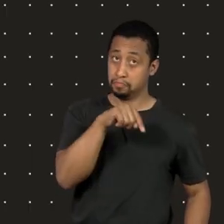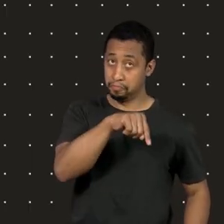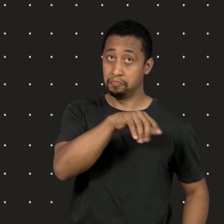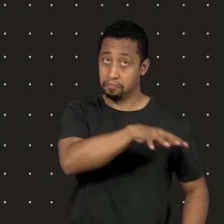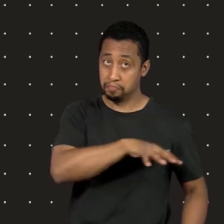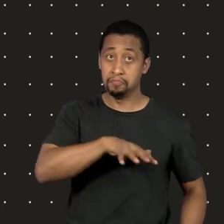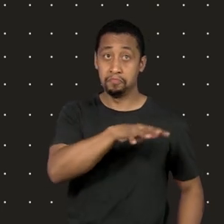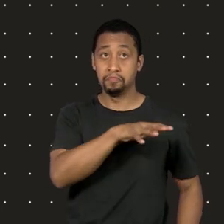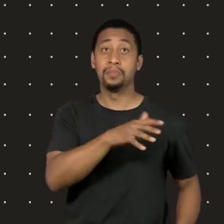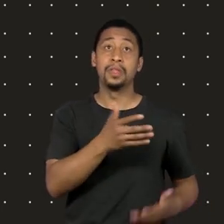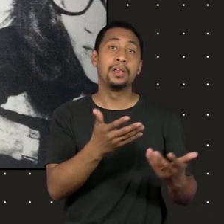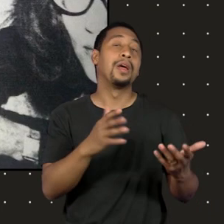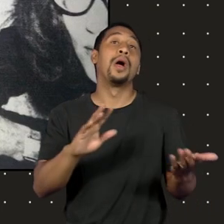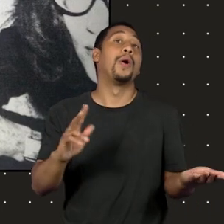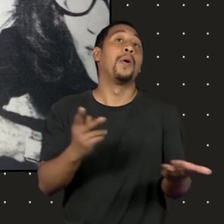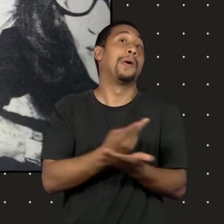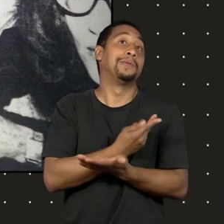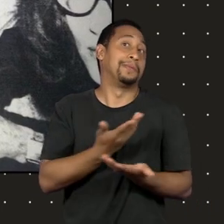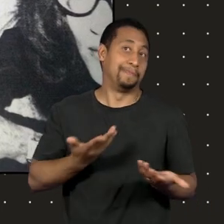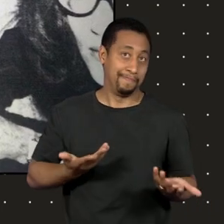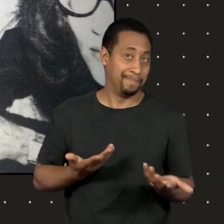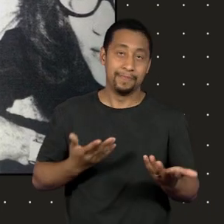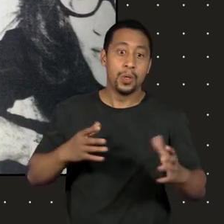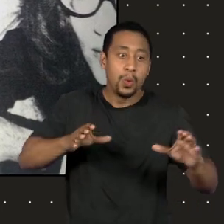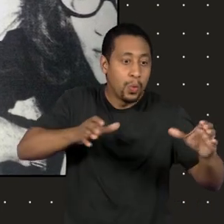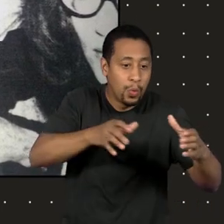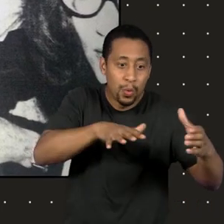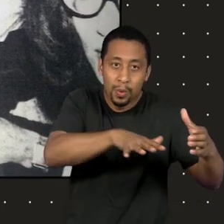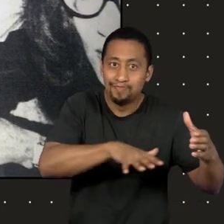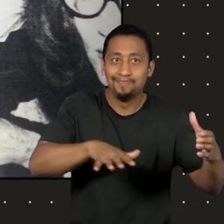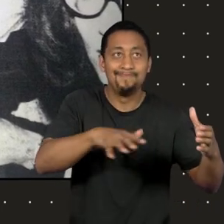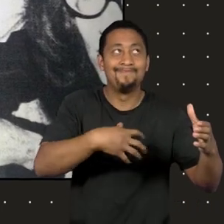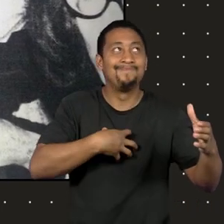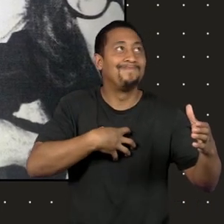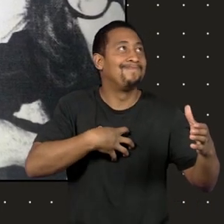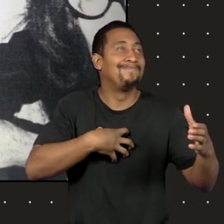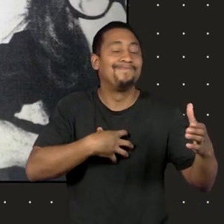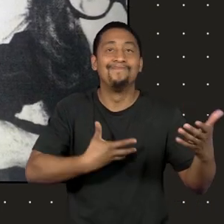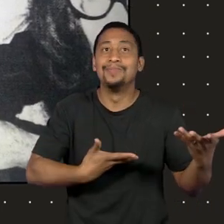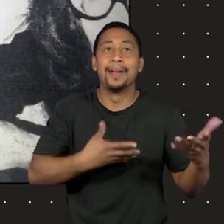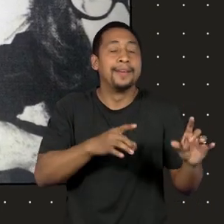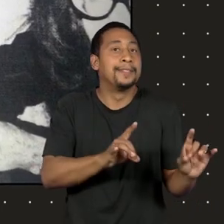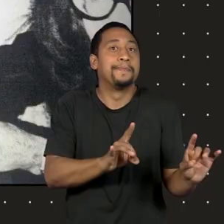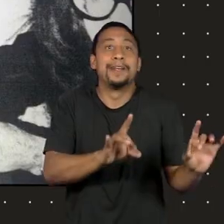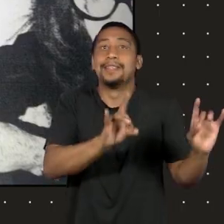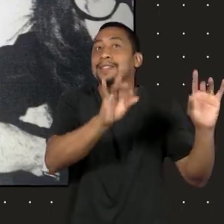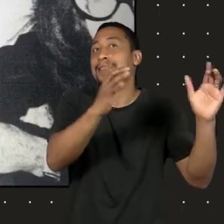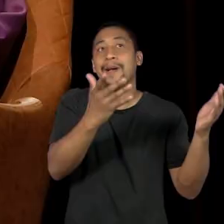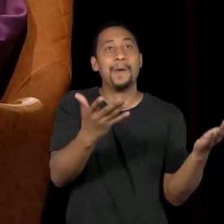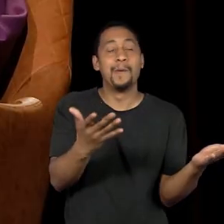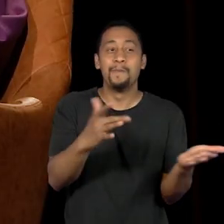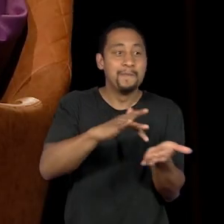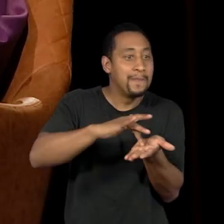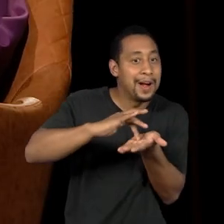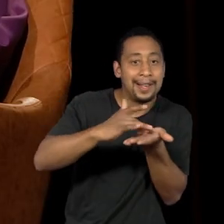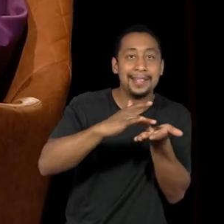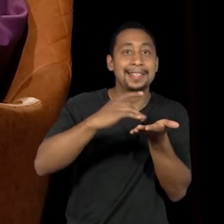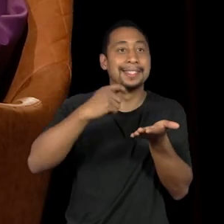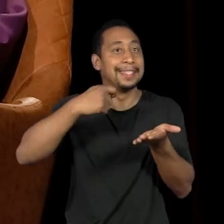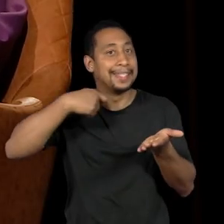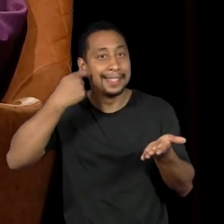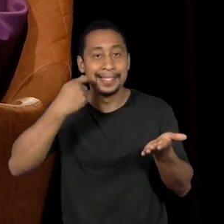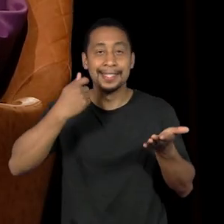contrato de primeiro bailarino. Era uma coisa muito especial, porque lá bailarino, artista, ator,